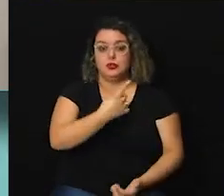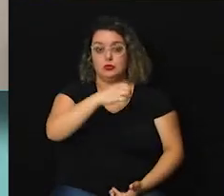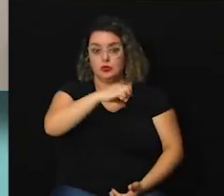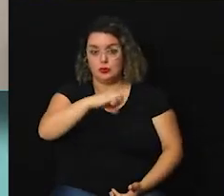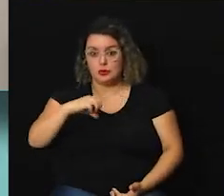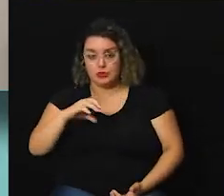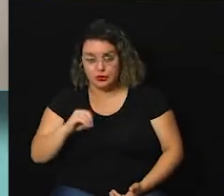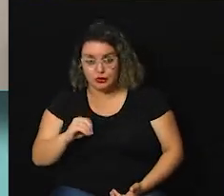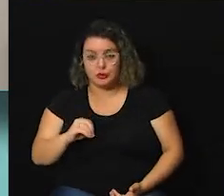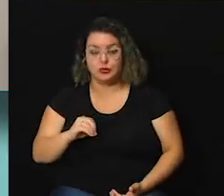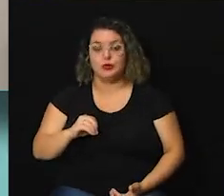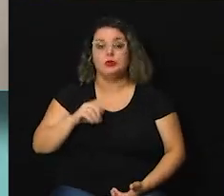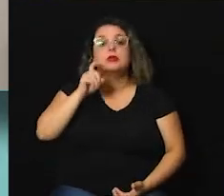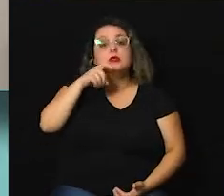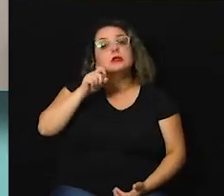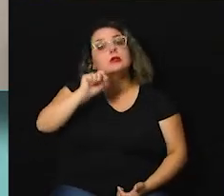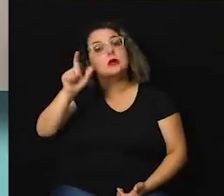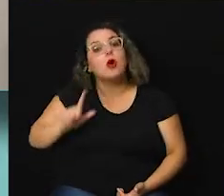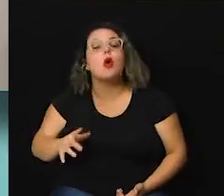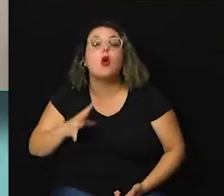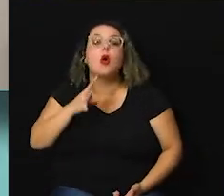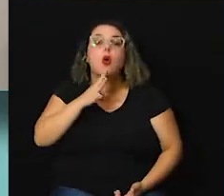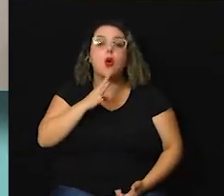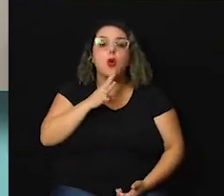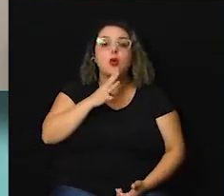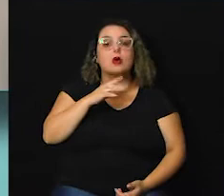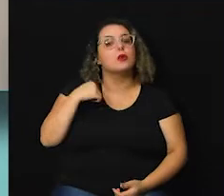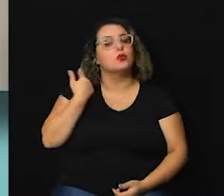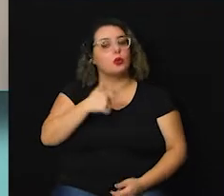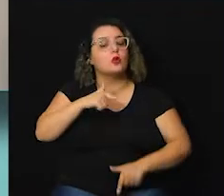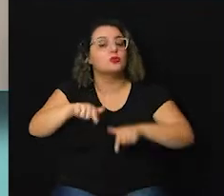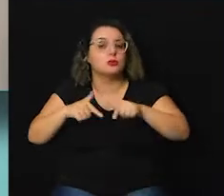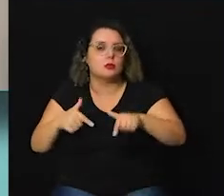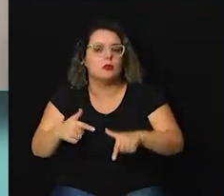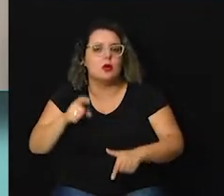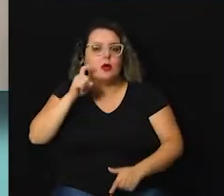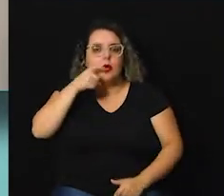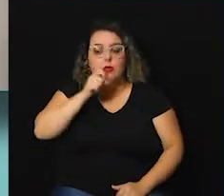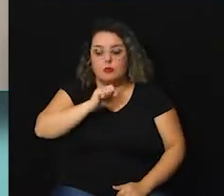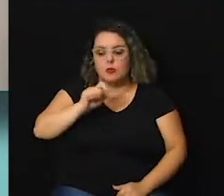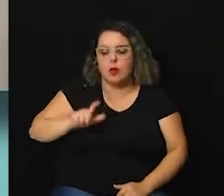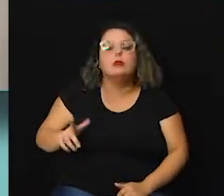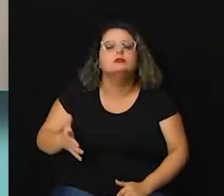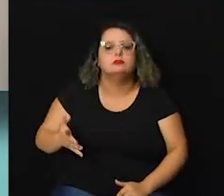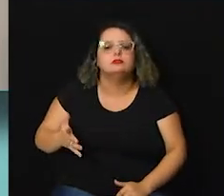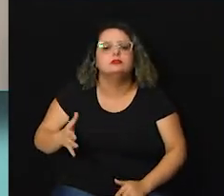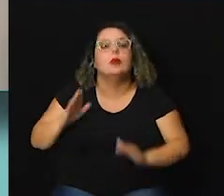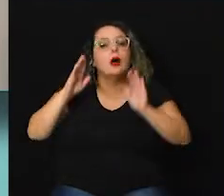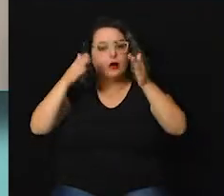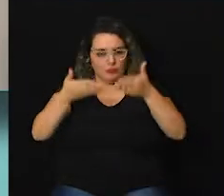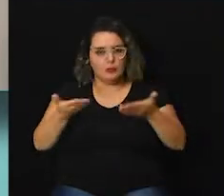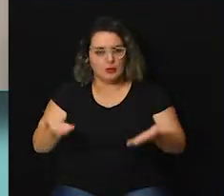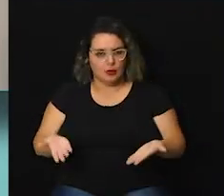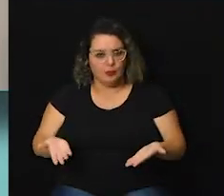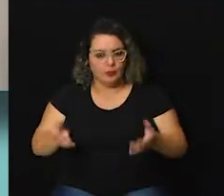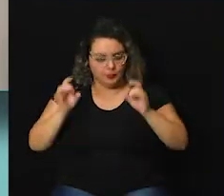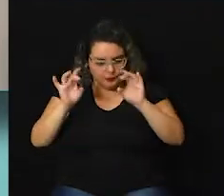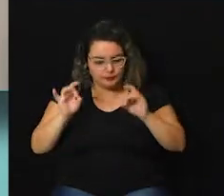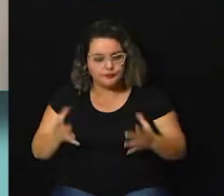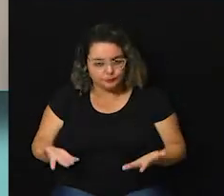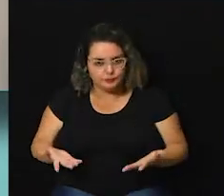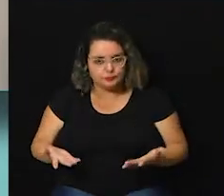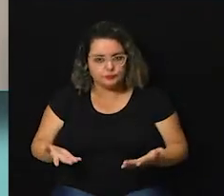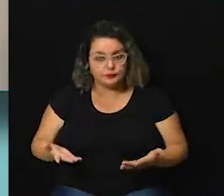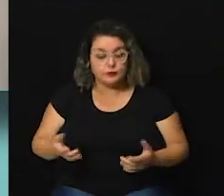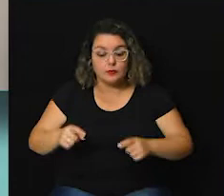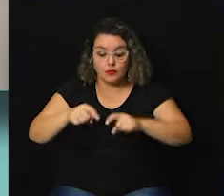é bastante conhecido na região o nosso trabalho com as grandes araras, em especial com a arara azul. Quando este fato